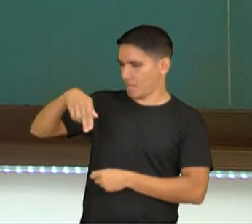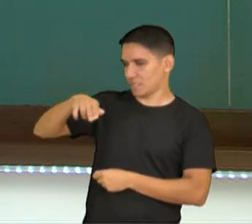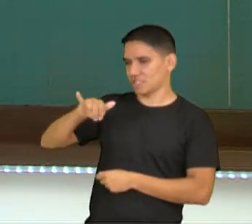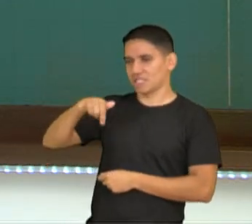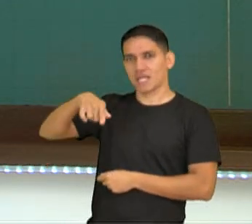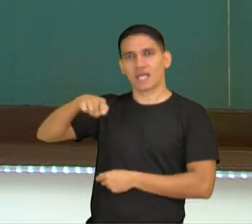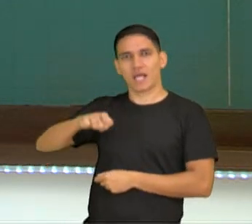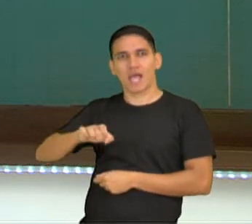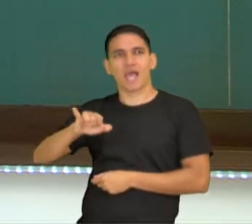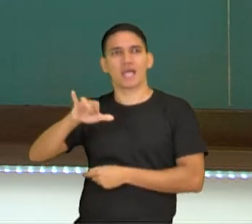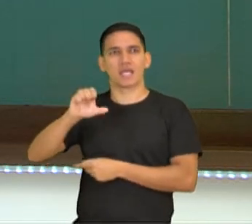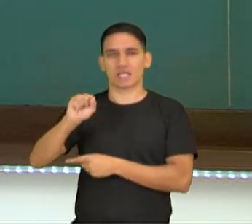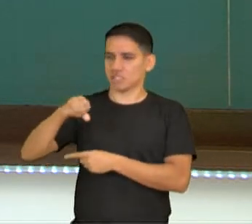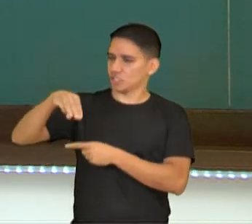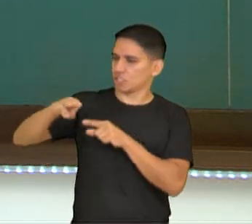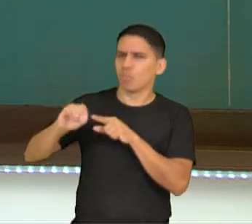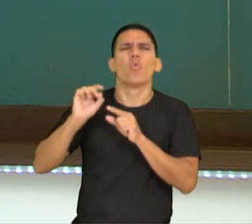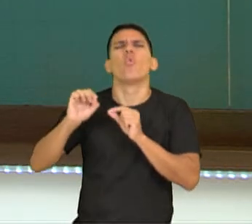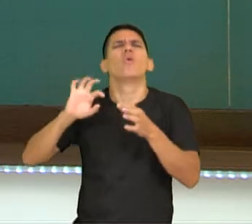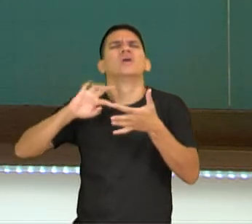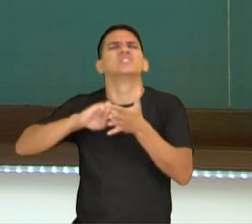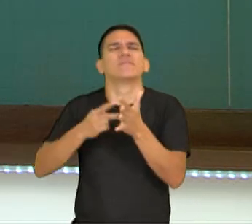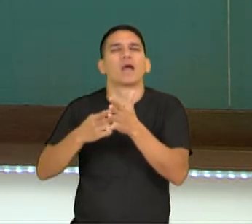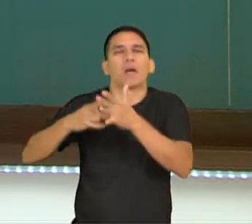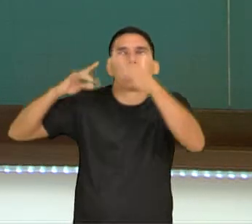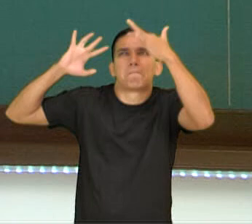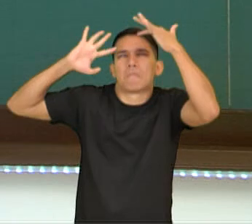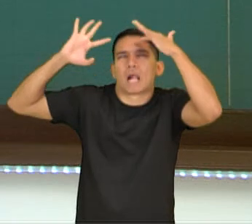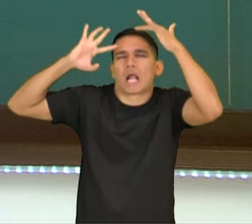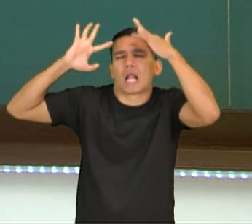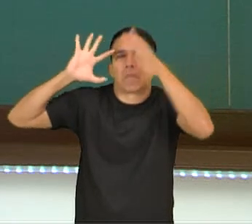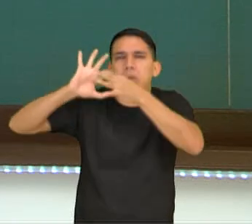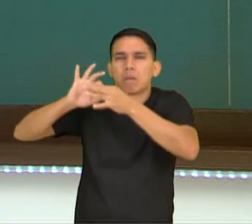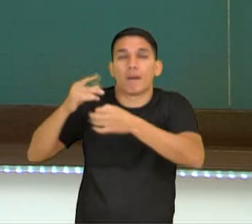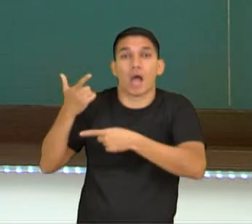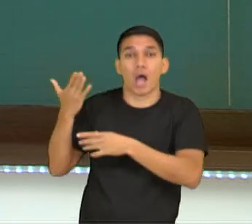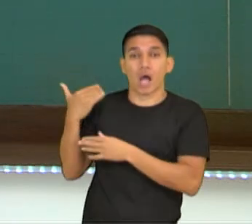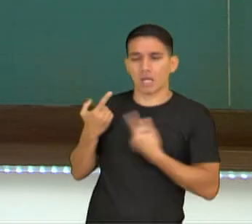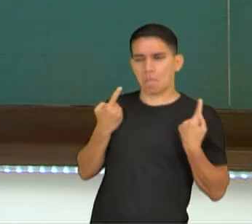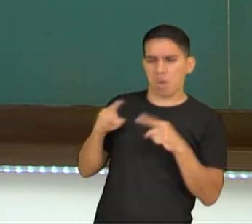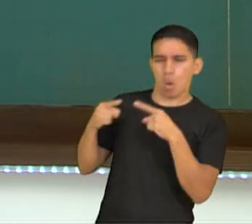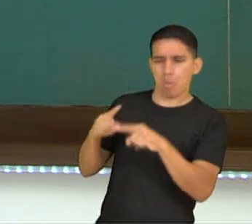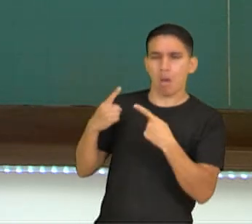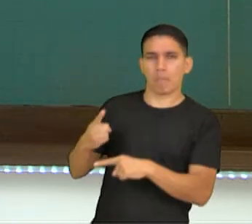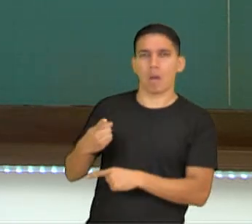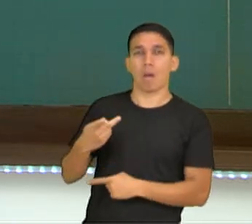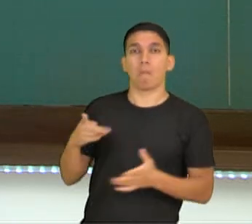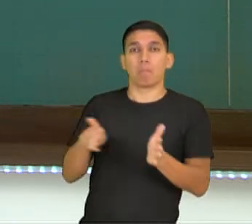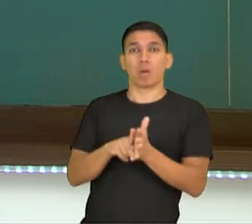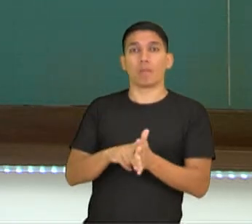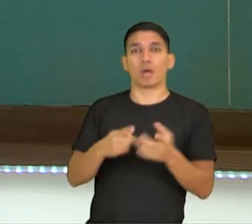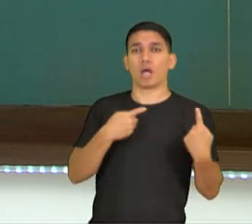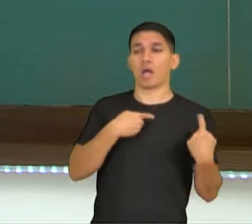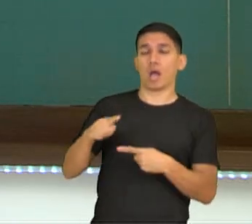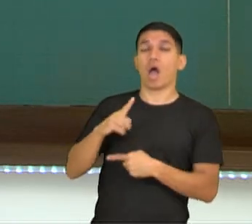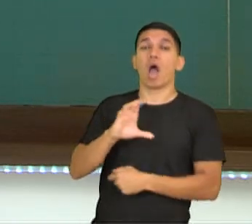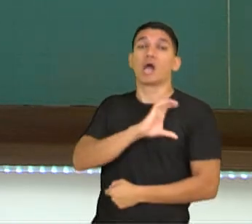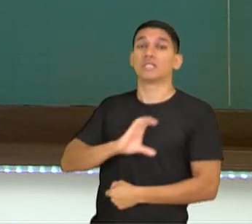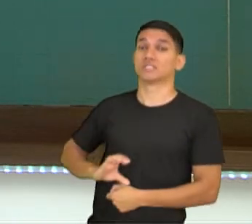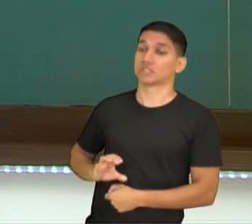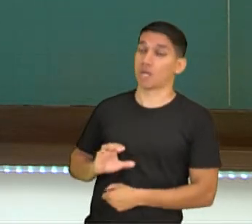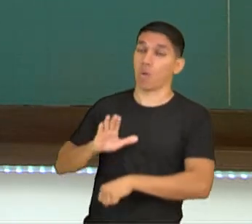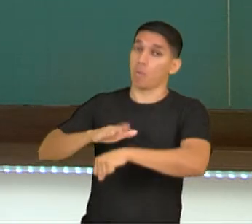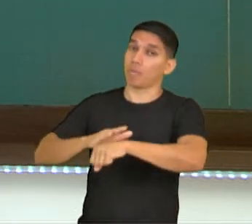corrente, né, de pensamento da época que foi duramente combatida, por exemplo, pelos valores cristãos, pela igreja da época,